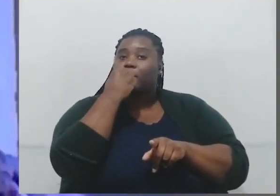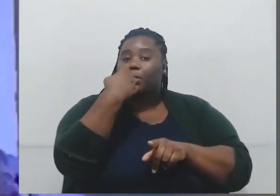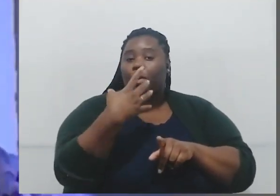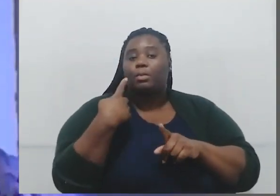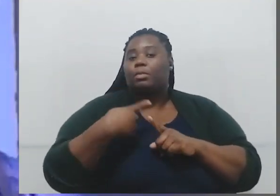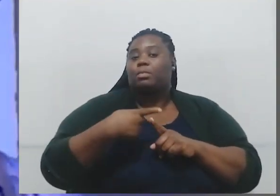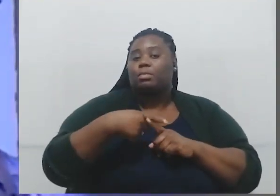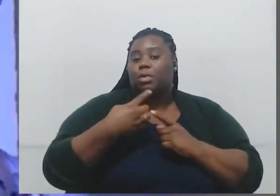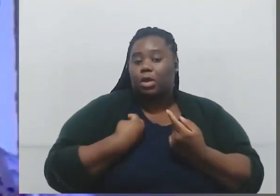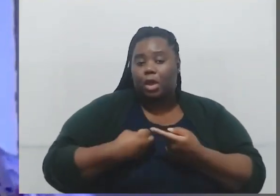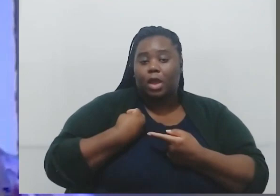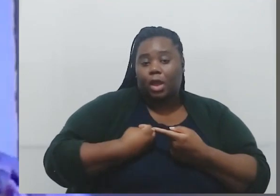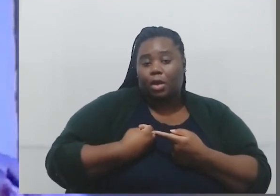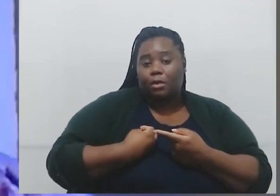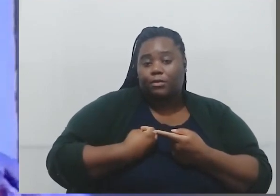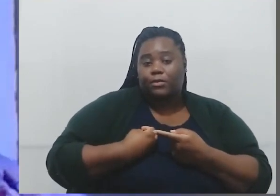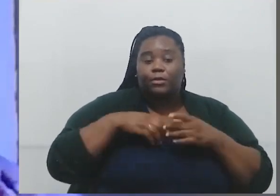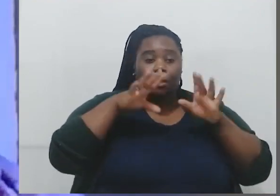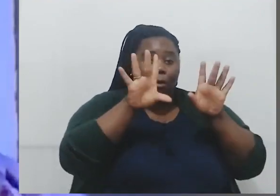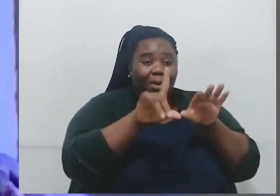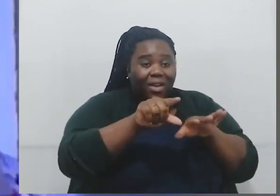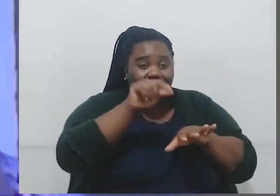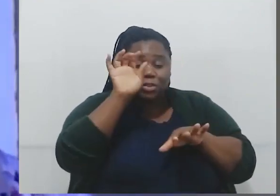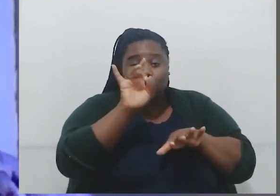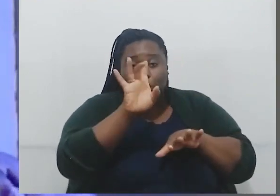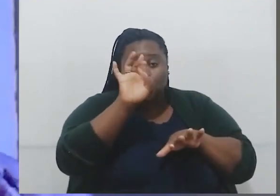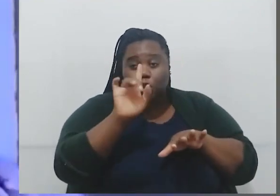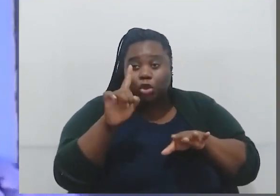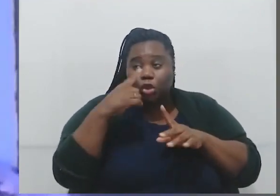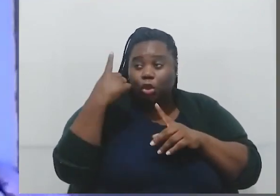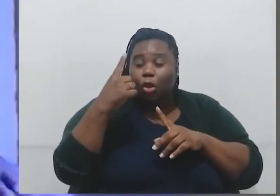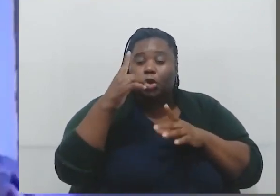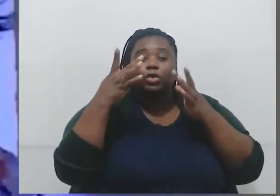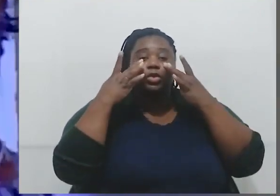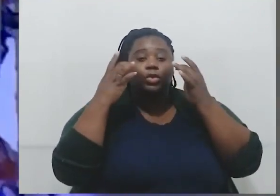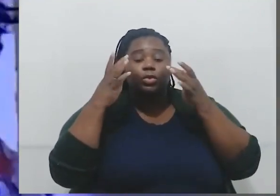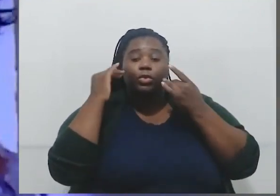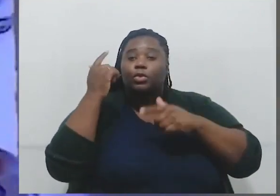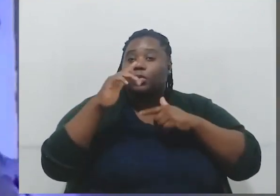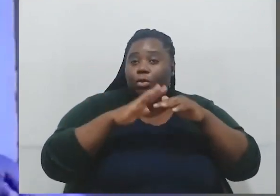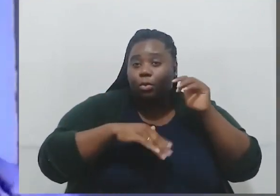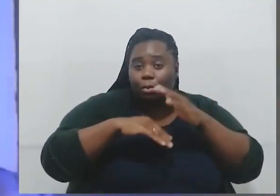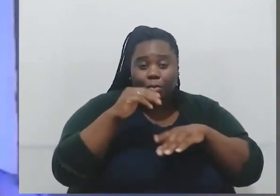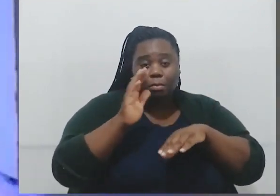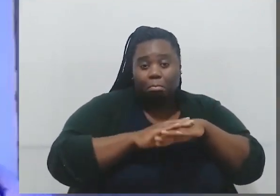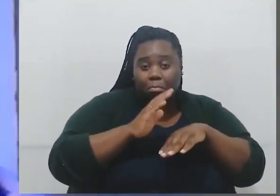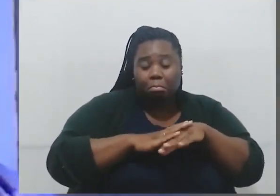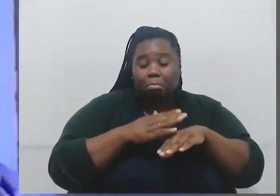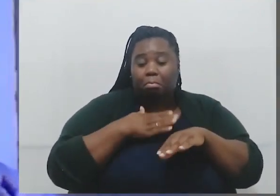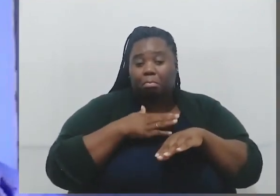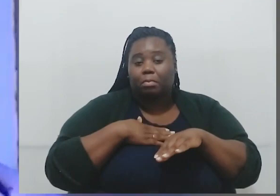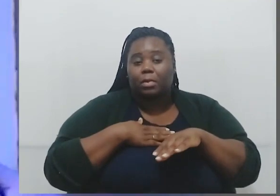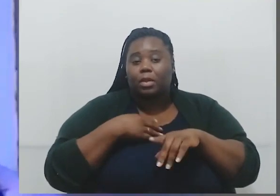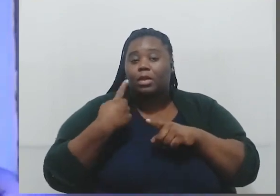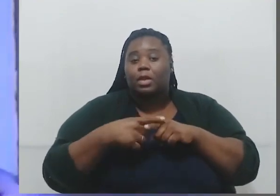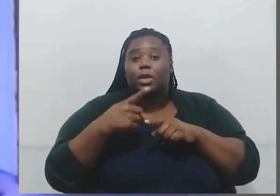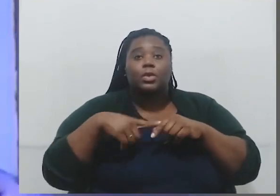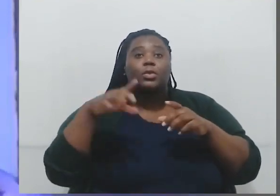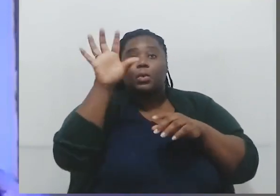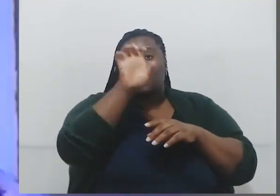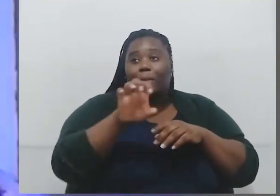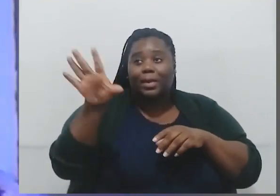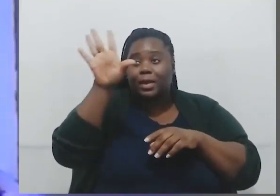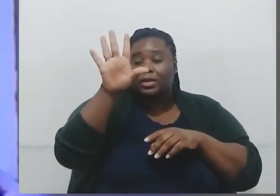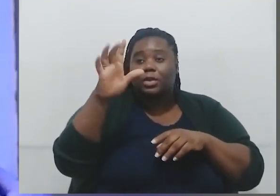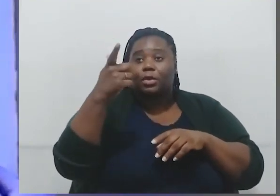meu ofício, numa região que tem tudo para que você não sobreviva desse ofício. Nenhuma política pública voltada